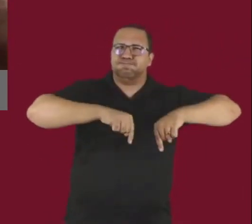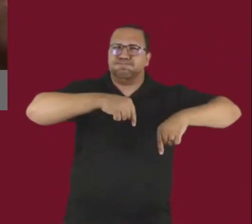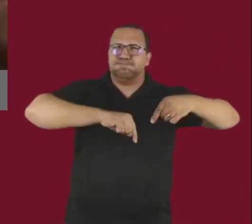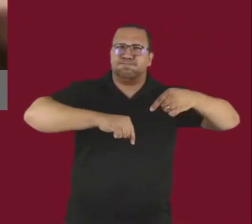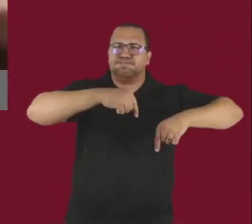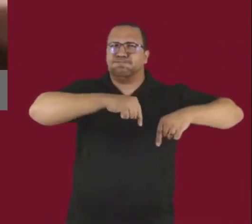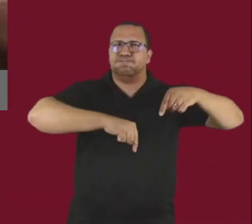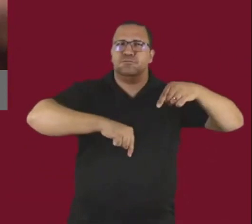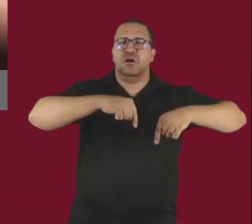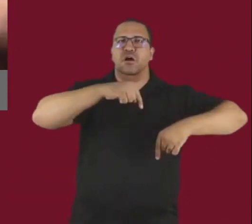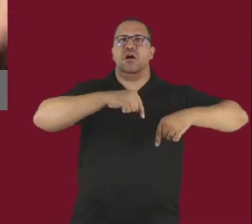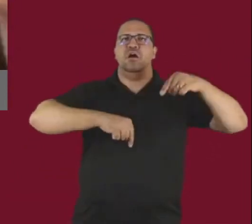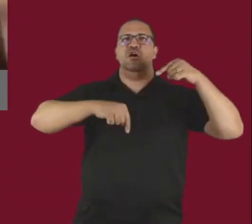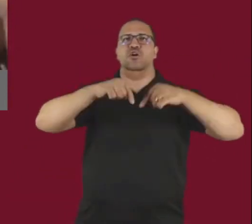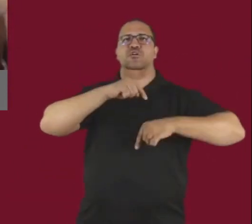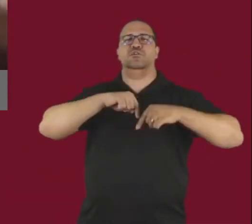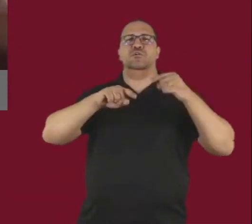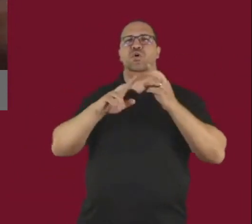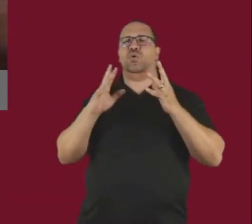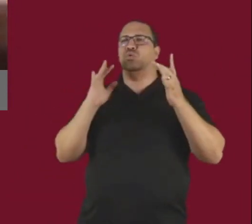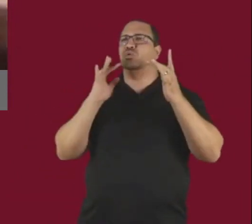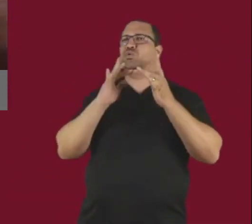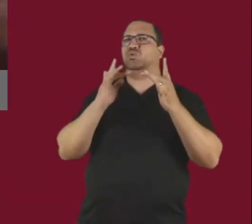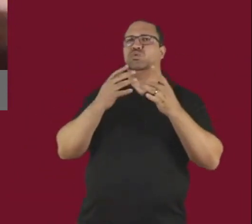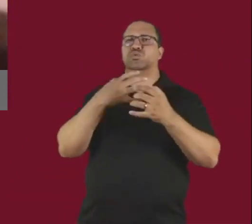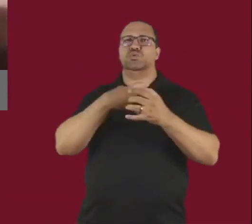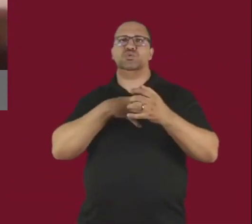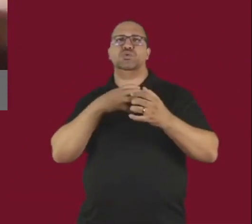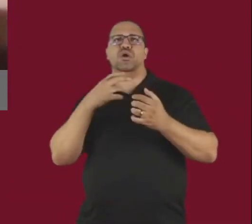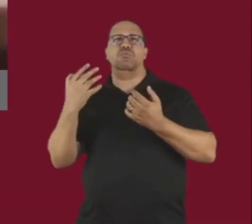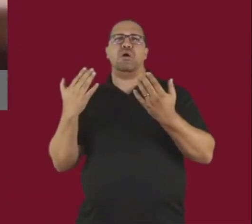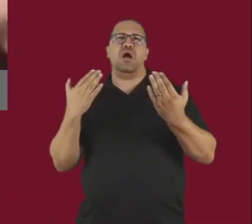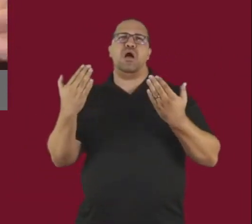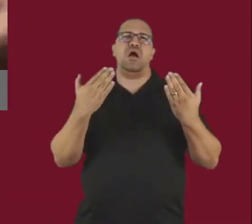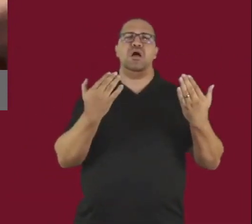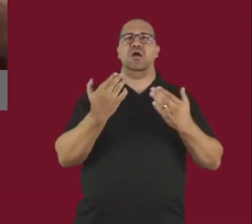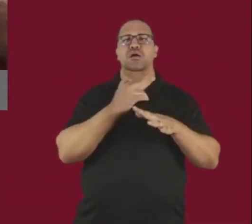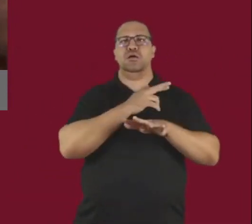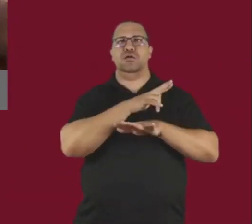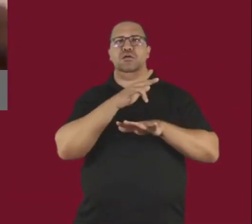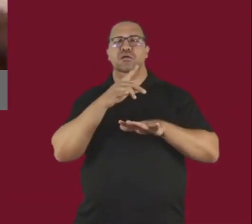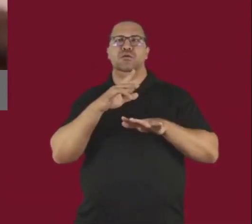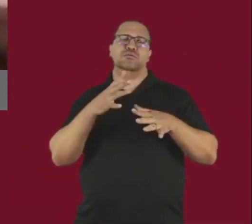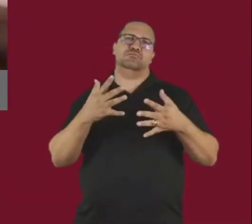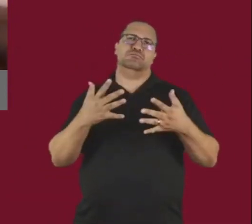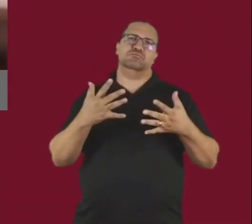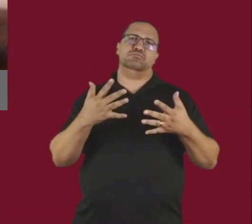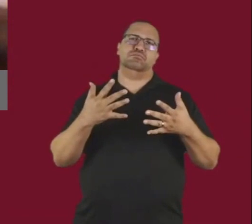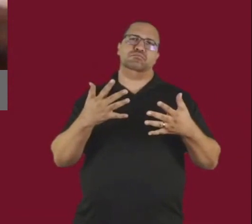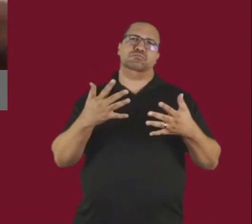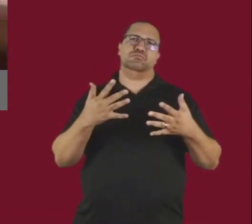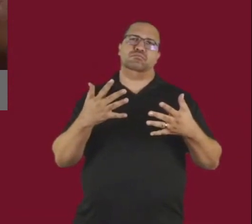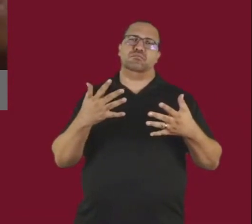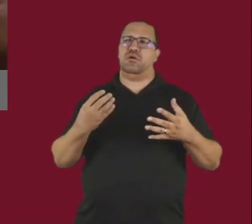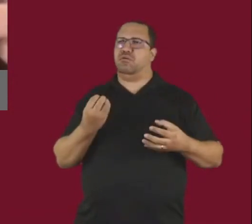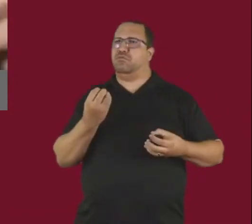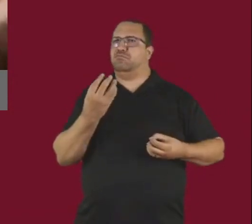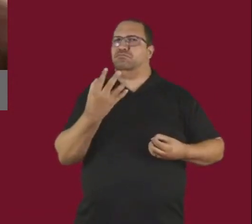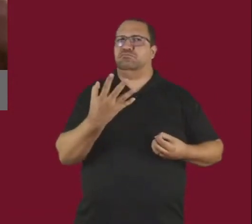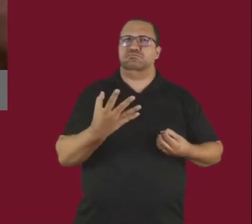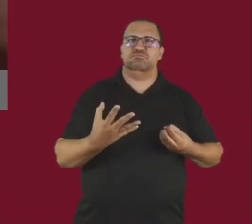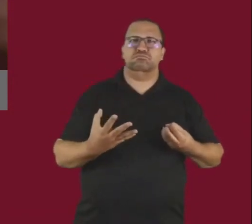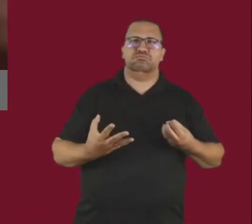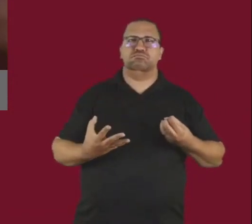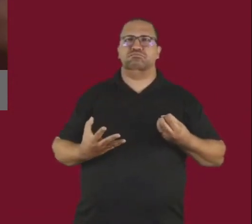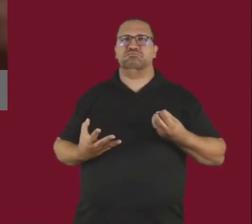com a mesma linguagem, né? Linguagem entendendo como aquilo que nos constitui, que nos trouxe ao abismo. Ou seja,